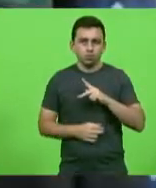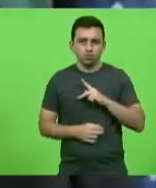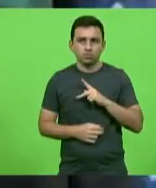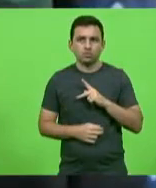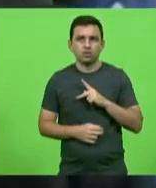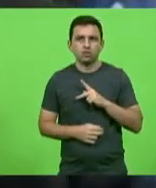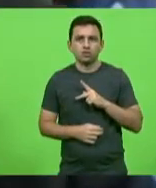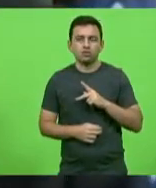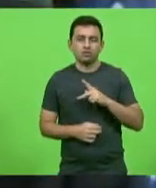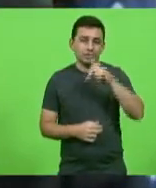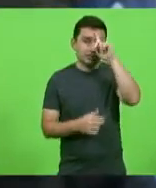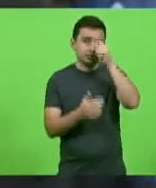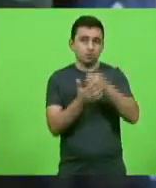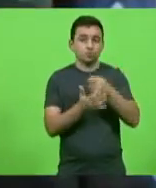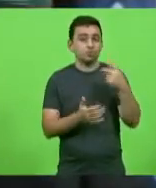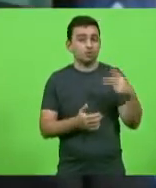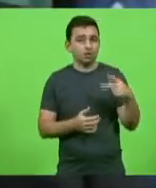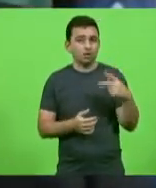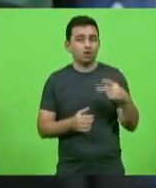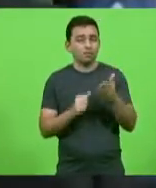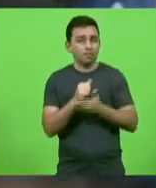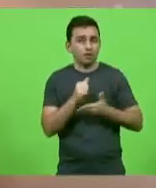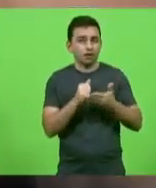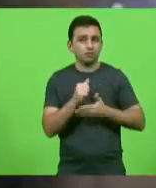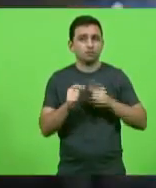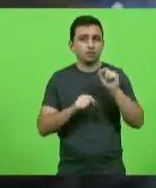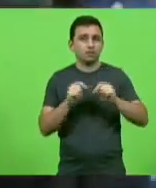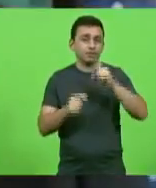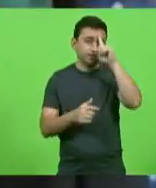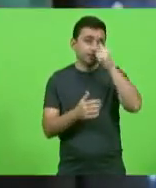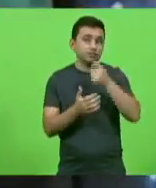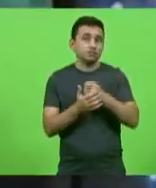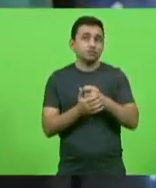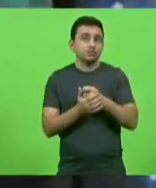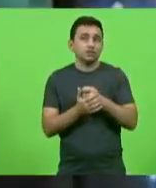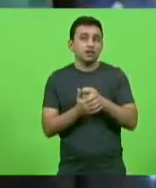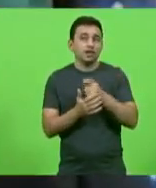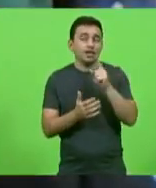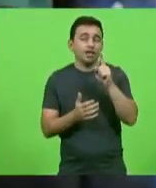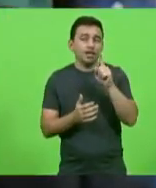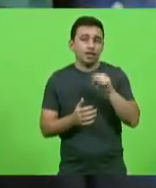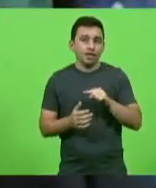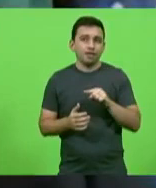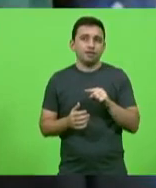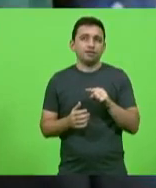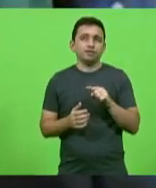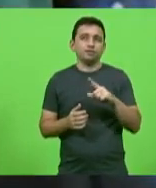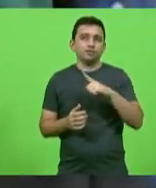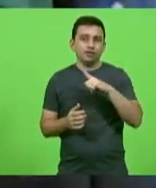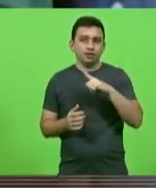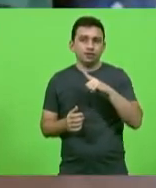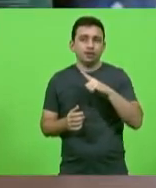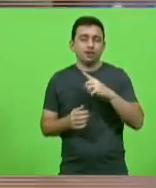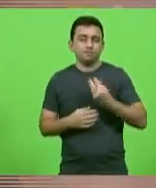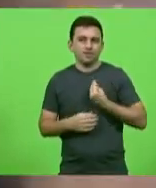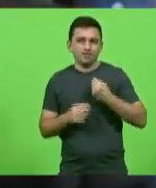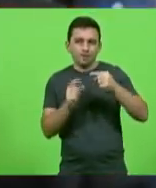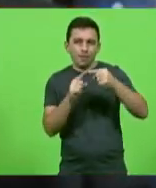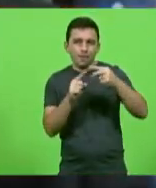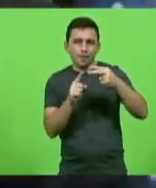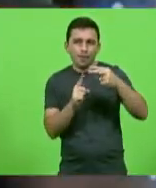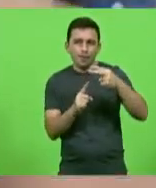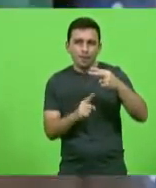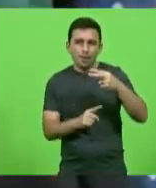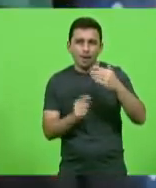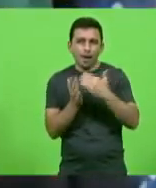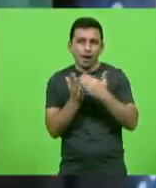um pouco fundamento de decidir e somente se configurará se estiverem presentes elementos